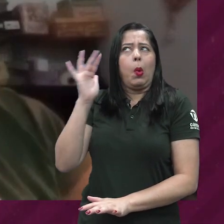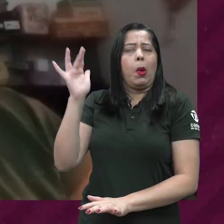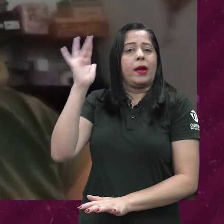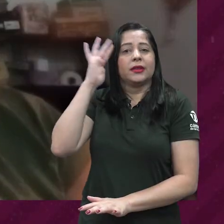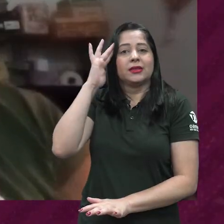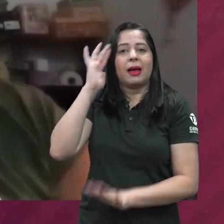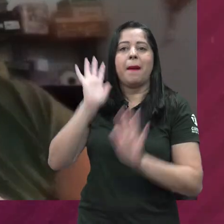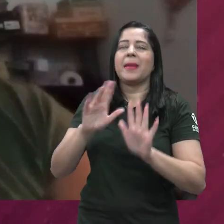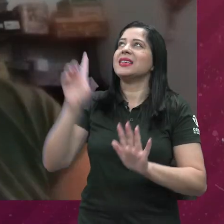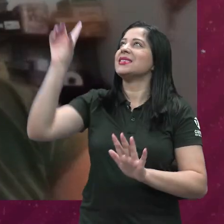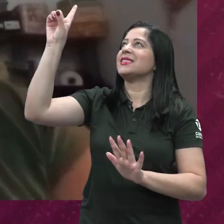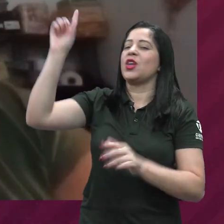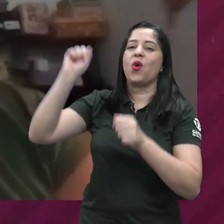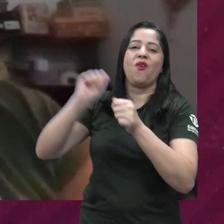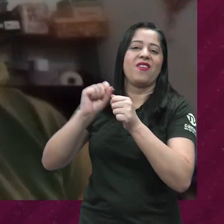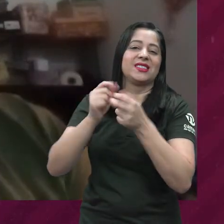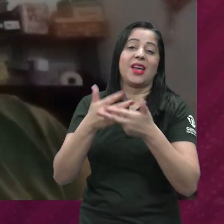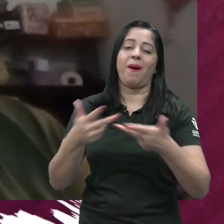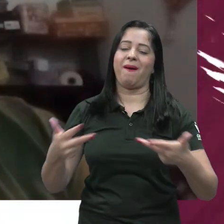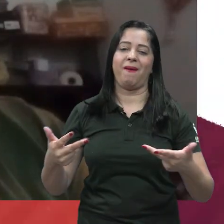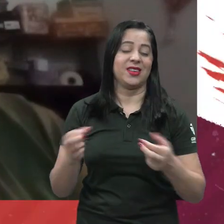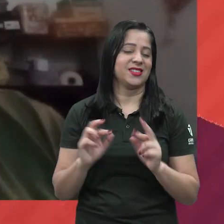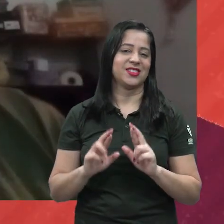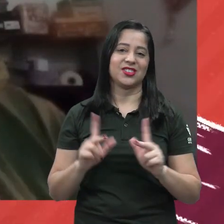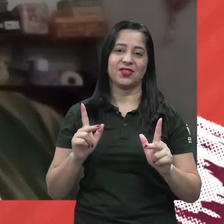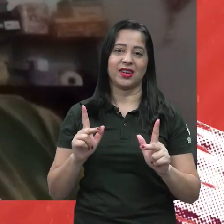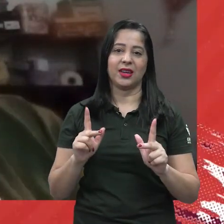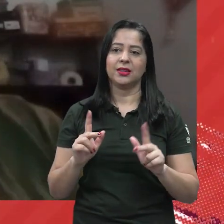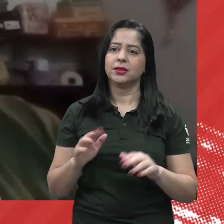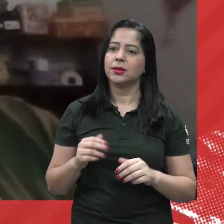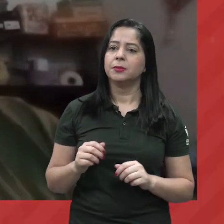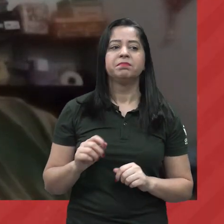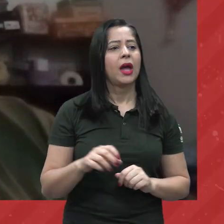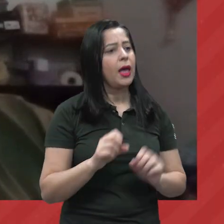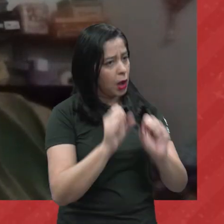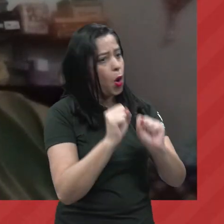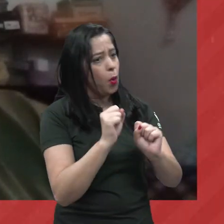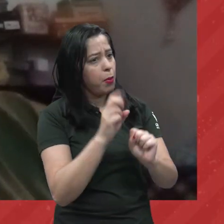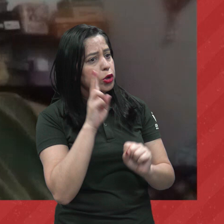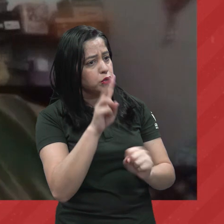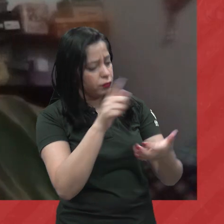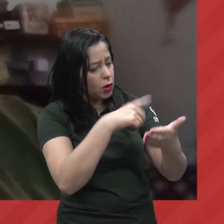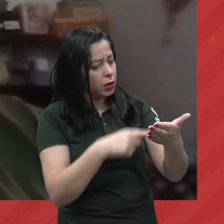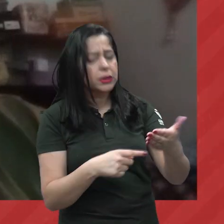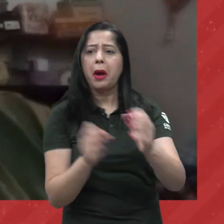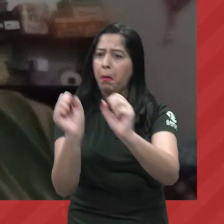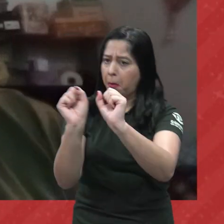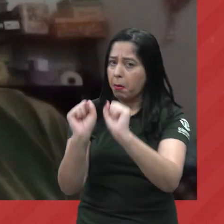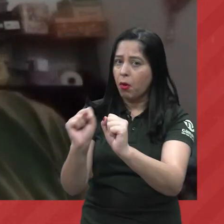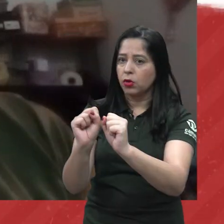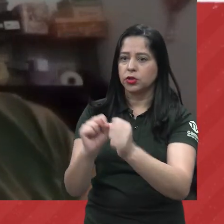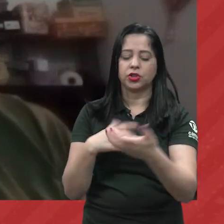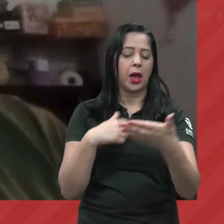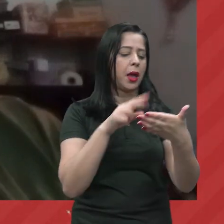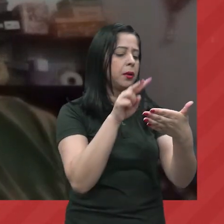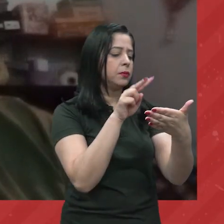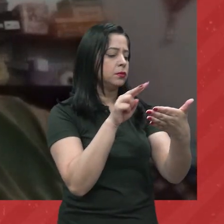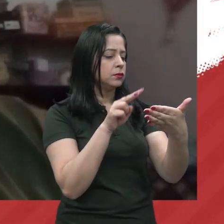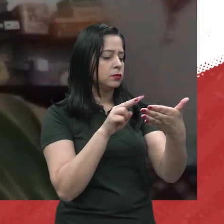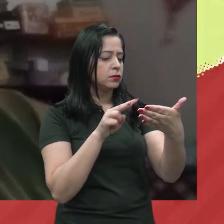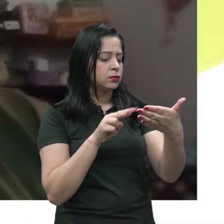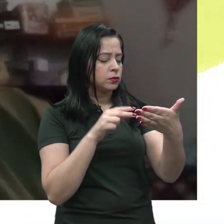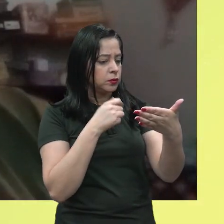Mas do nada, como é que Deus faz as coisas? E ela disse, não, eu posso ver seu caderno? Eu falei, pode. Olhou